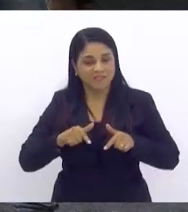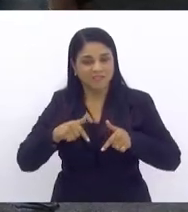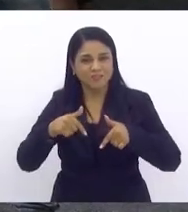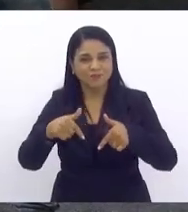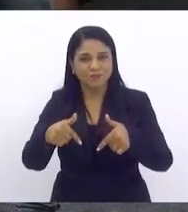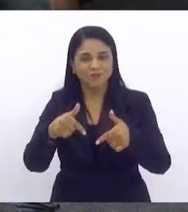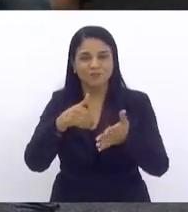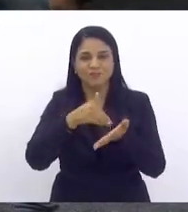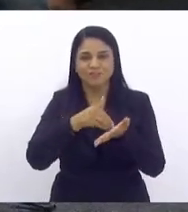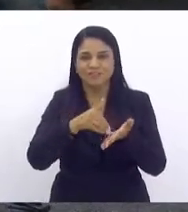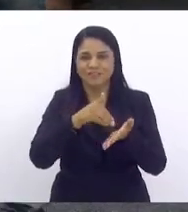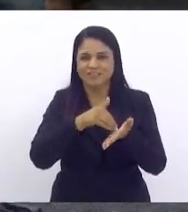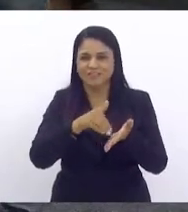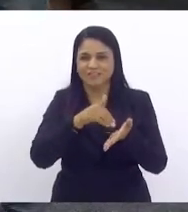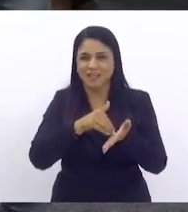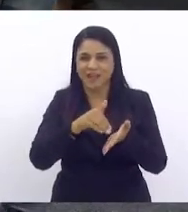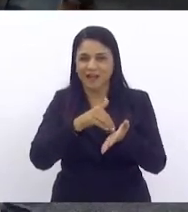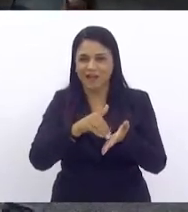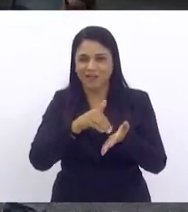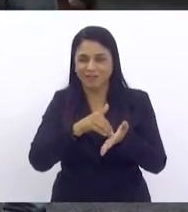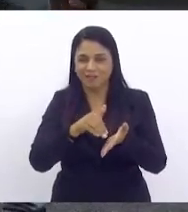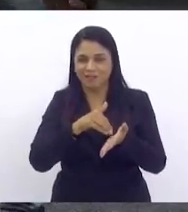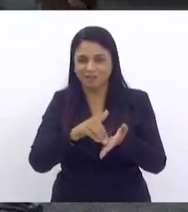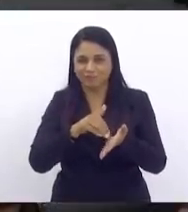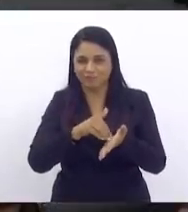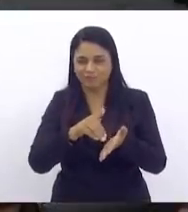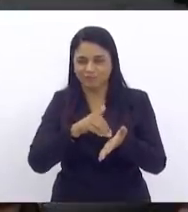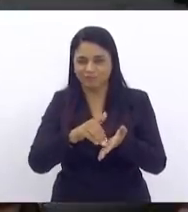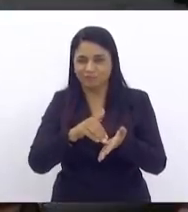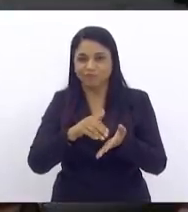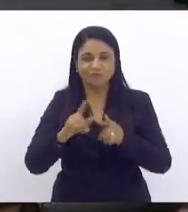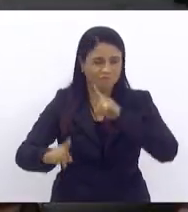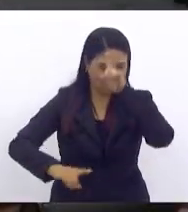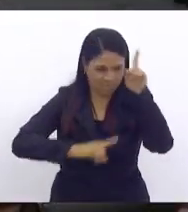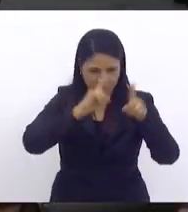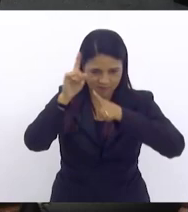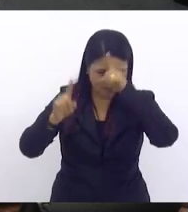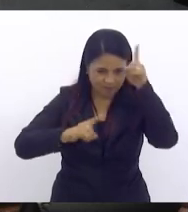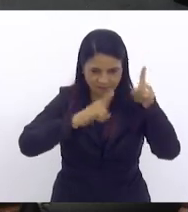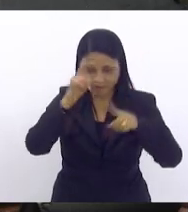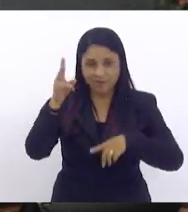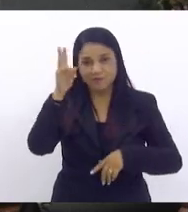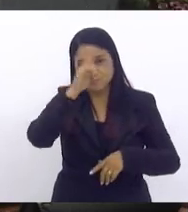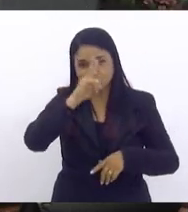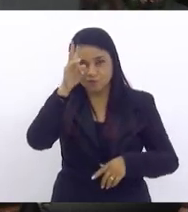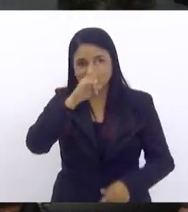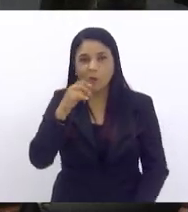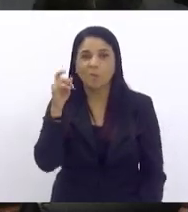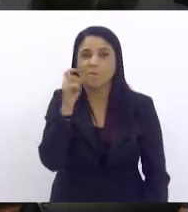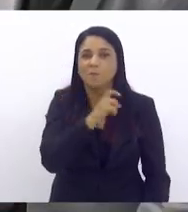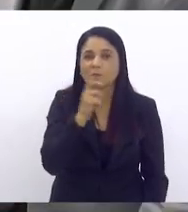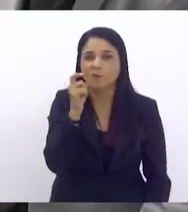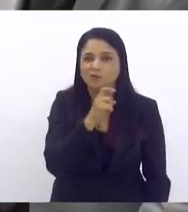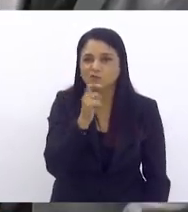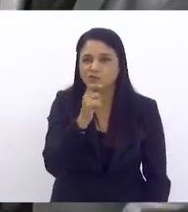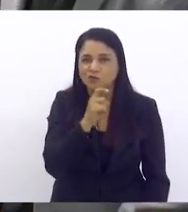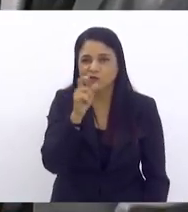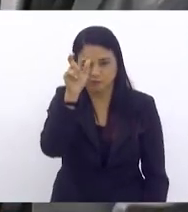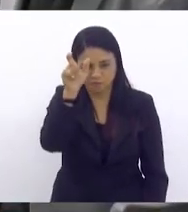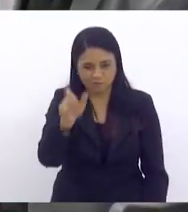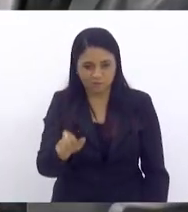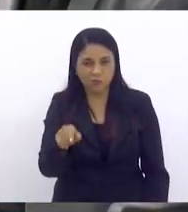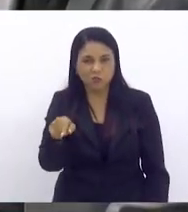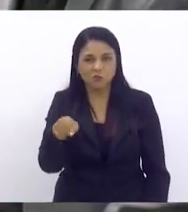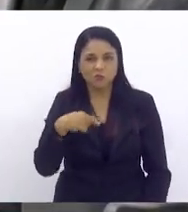do secretário e da secretaria com a invenção de histórias claramente mentirosas. Ou seja, a